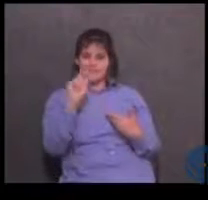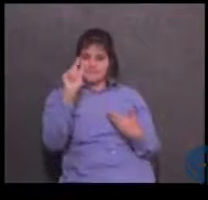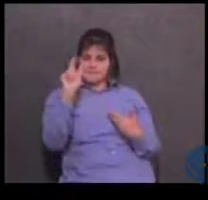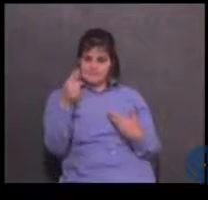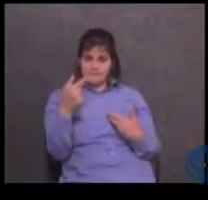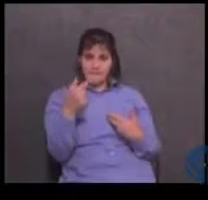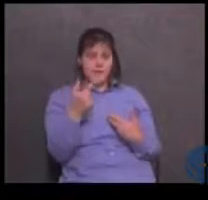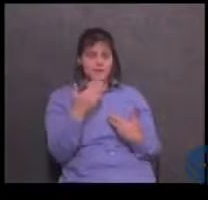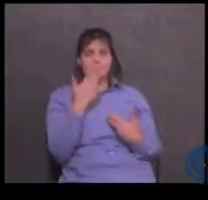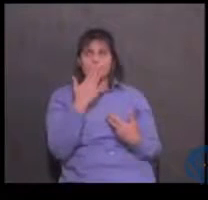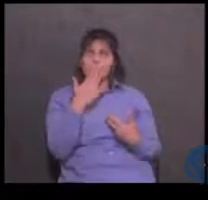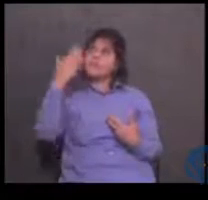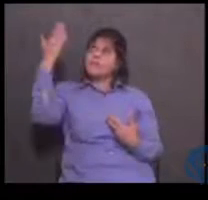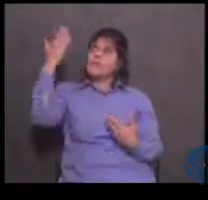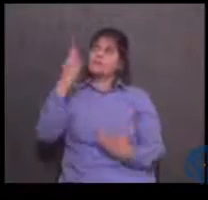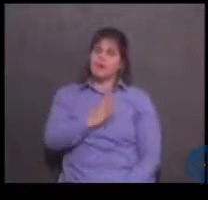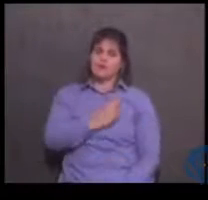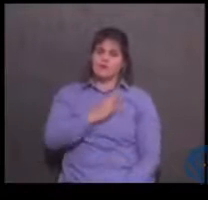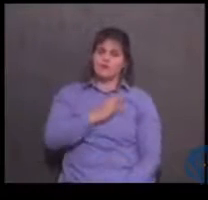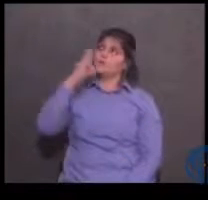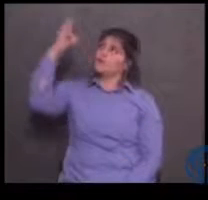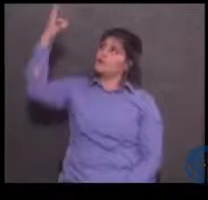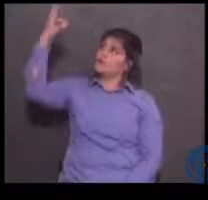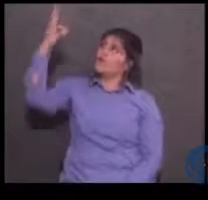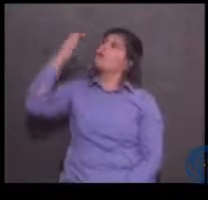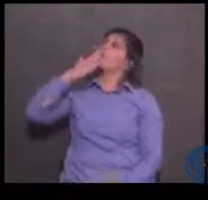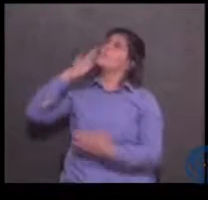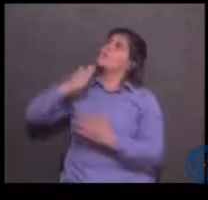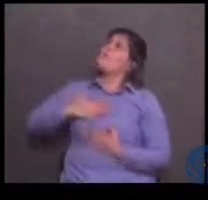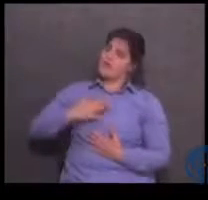peçamos ao Senhor que aumente a nossa fé.